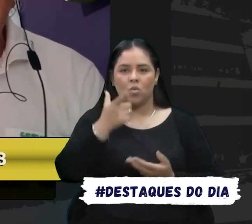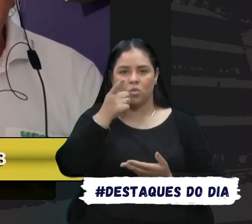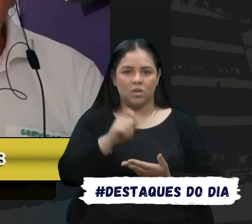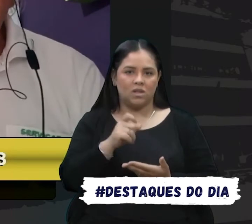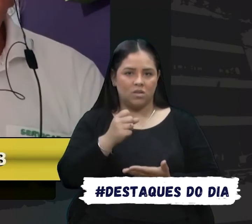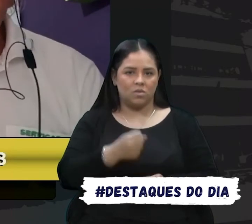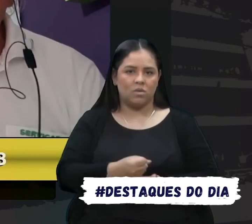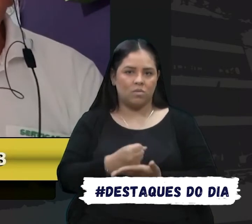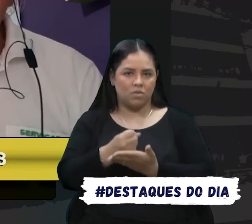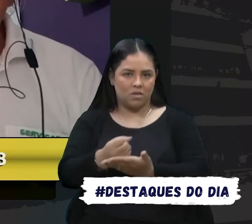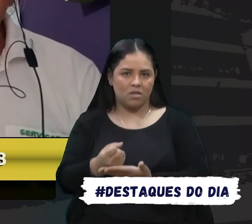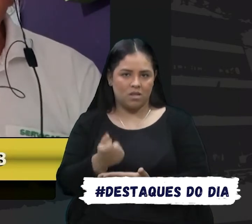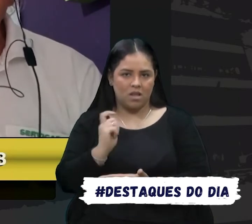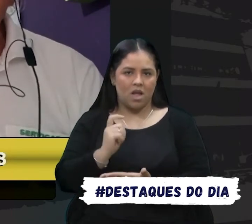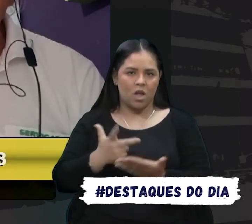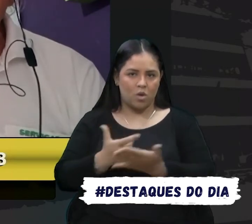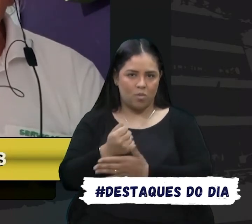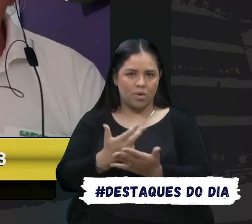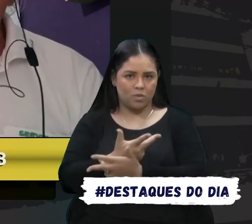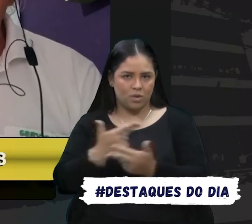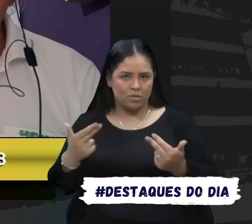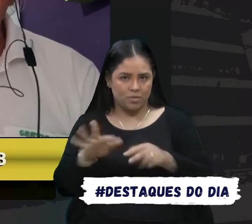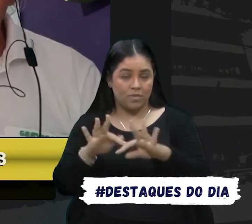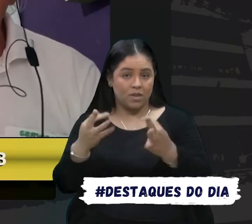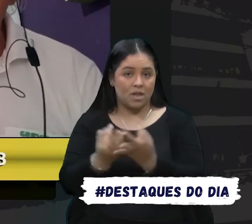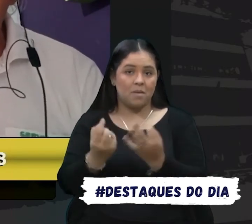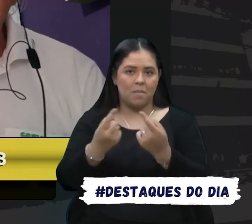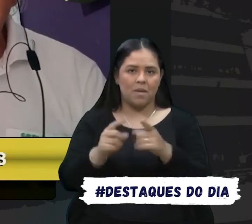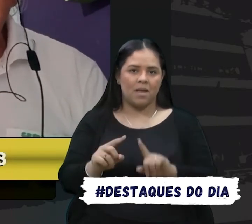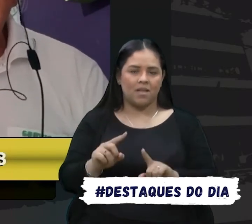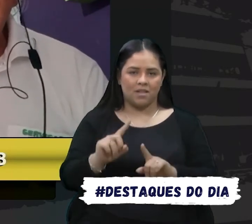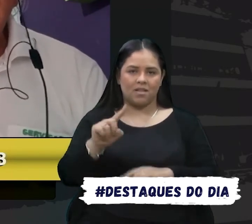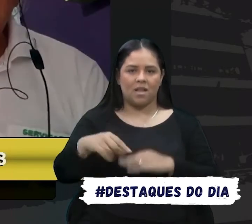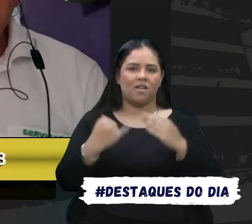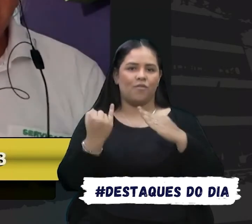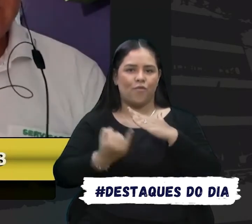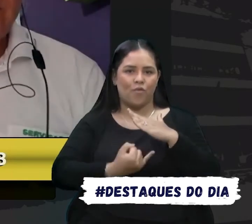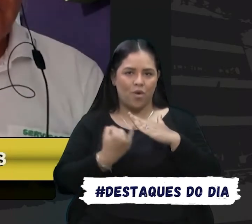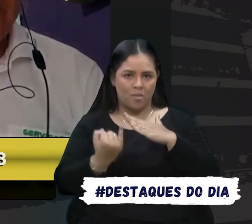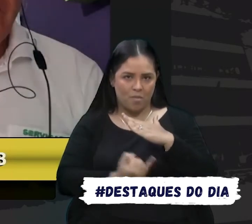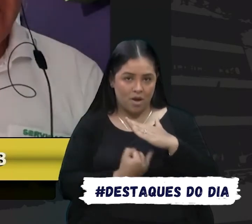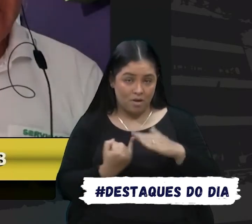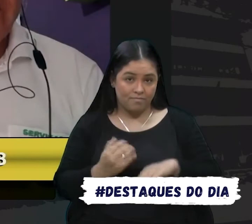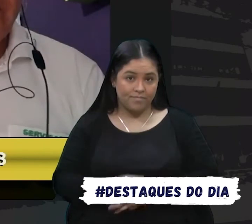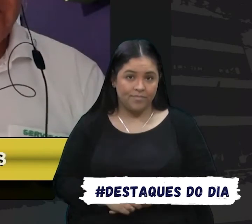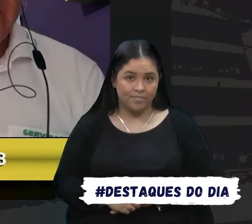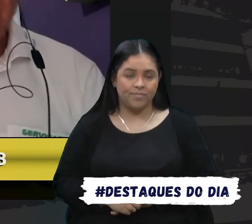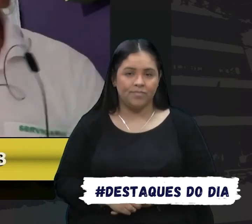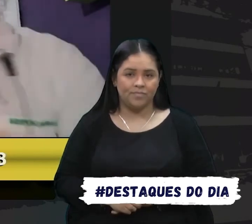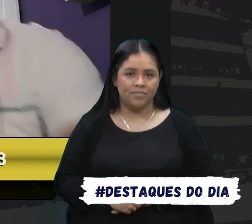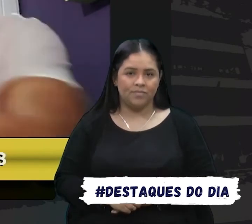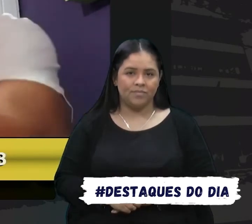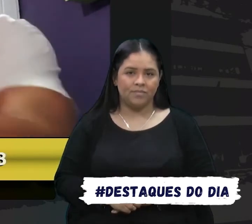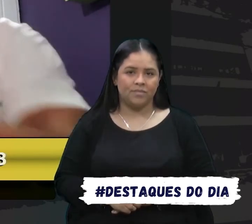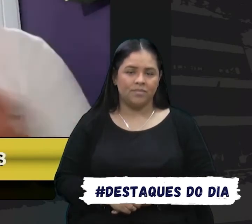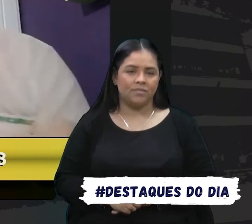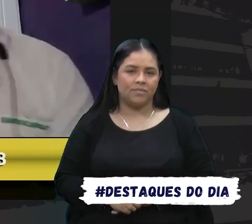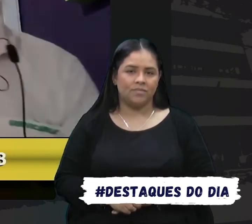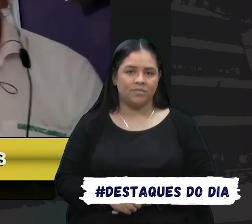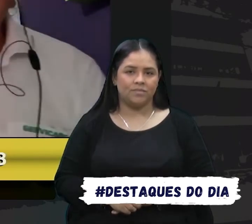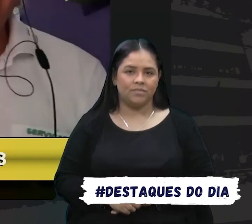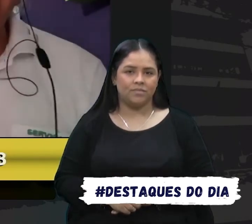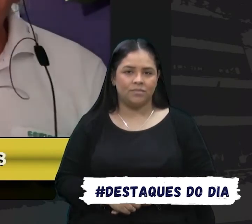a pandemia. Fez destaque aos recicladores informais que estão aumentando nas comunidades. Pediu ao poder